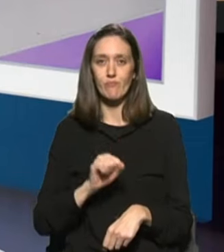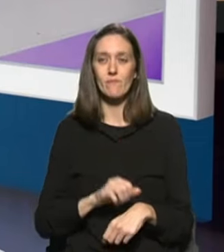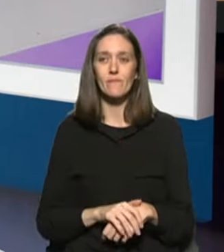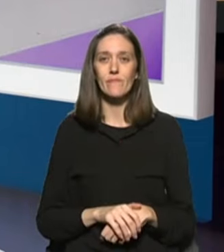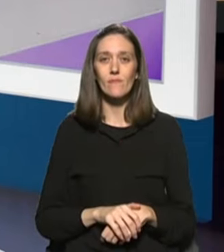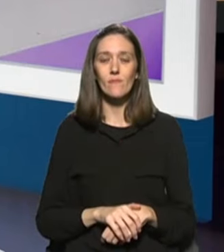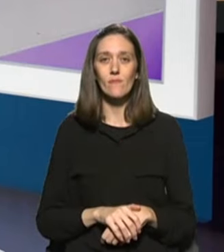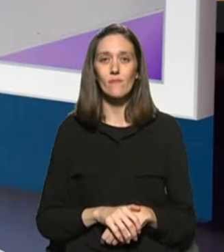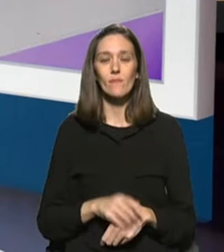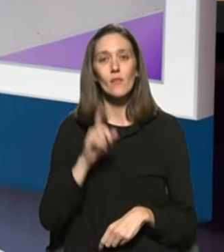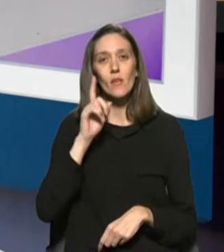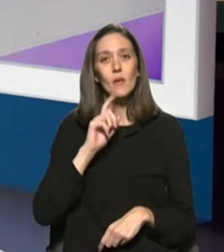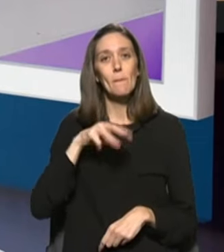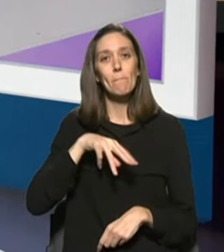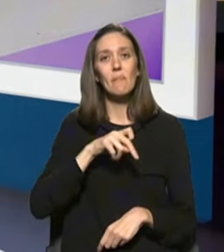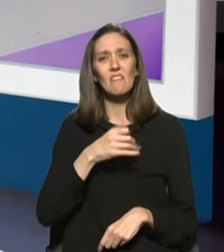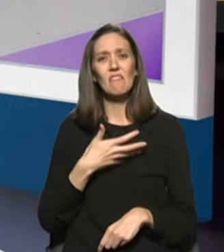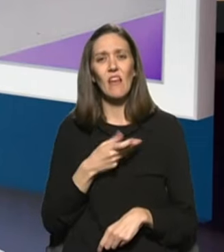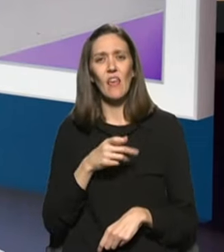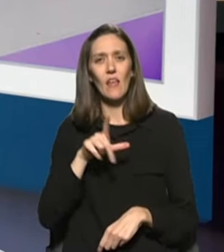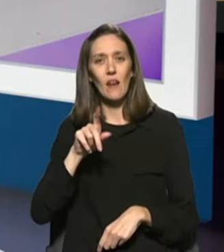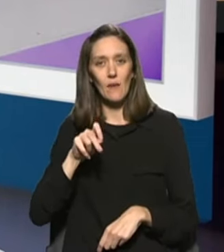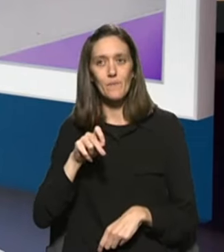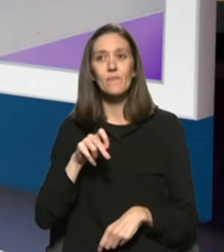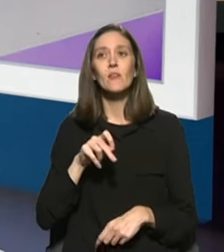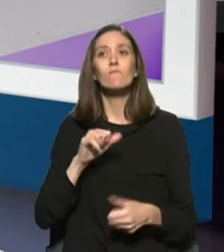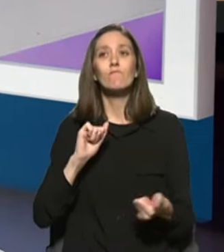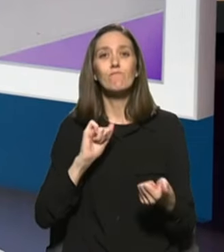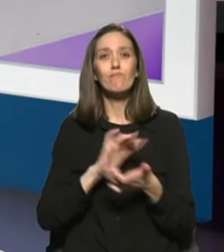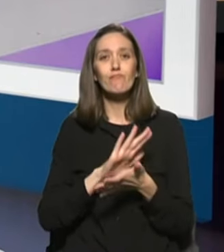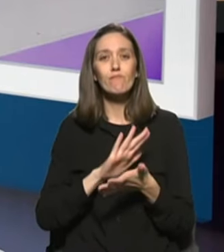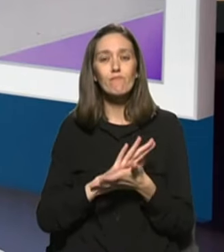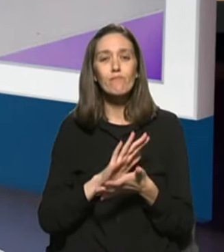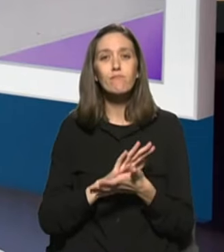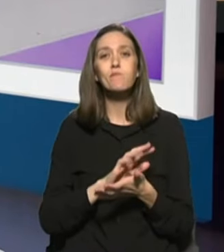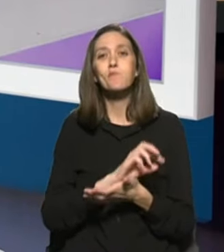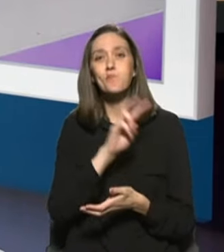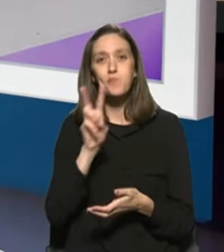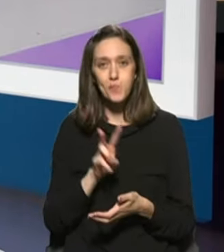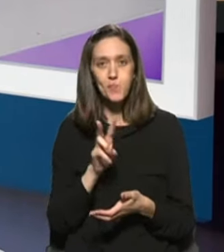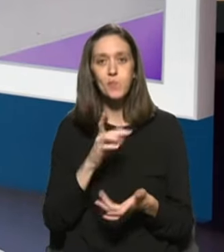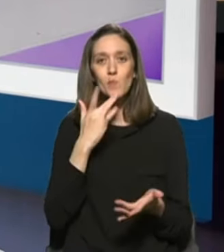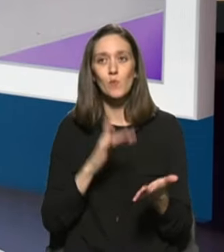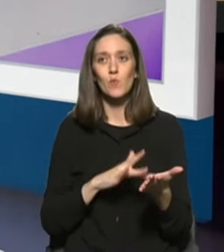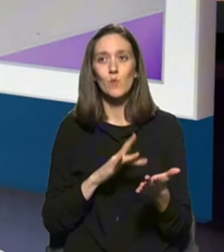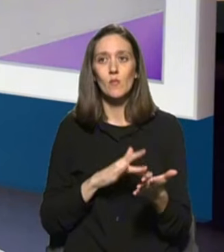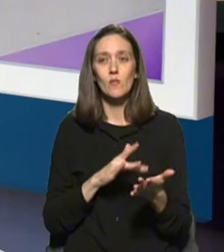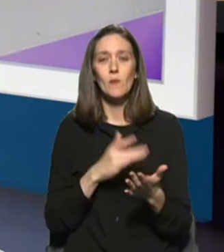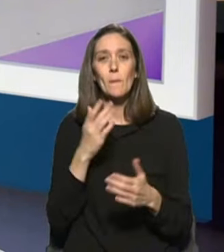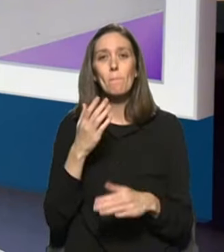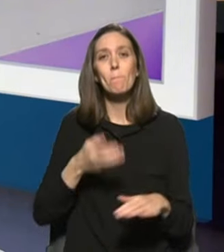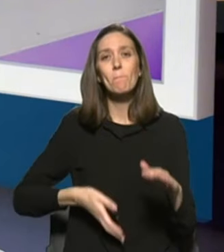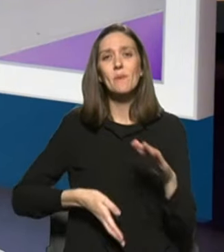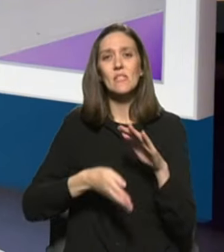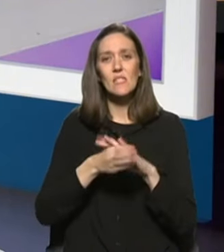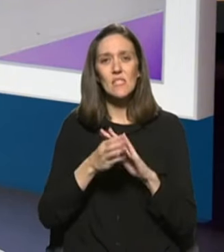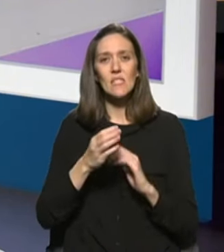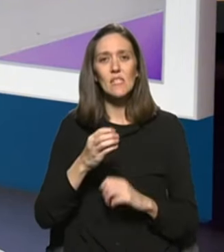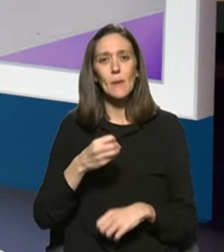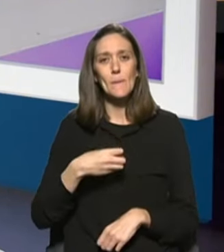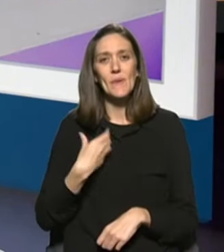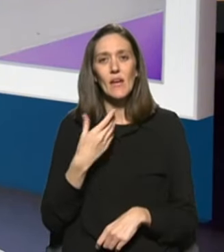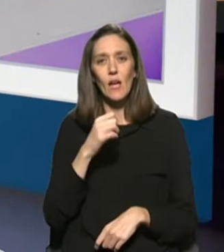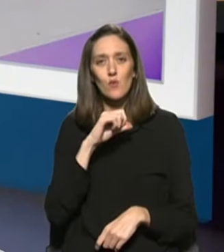Madalena São Bento lançou o seu segundo volume da obra Partir em Pecado Mortal, um romance histórico